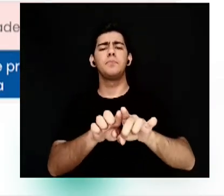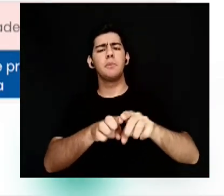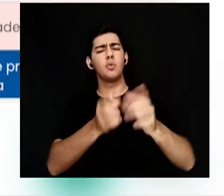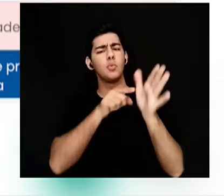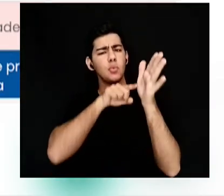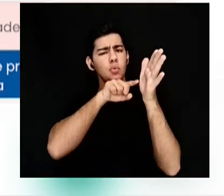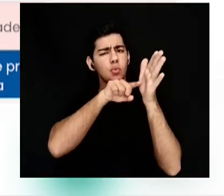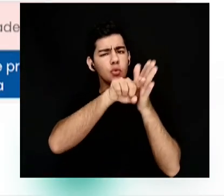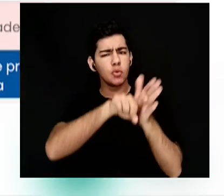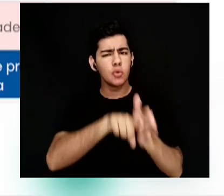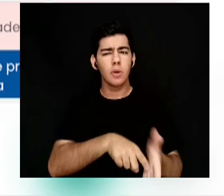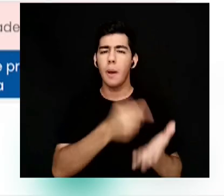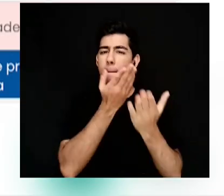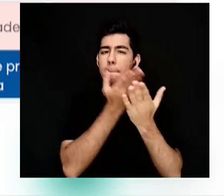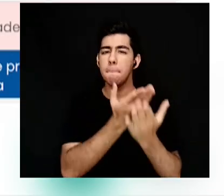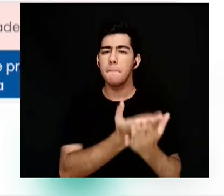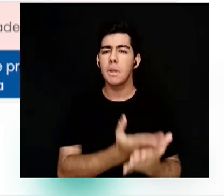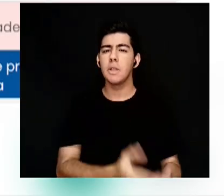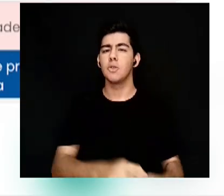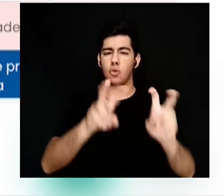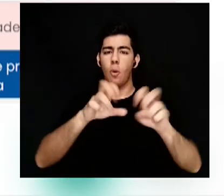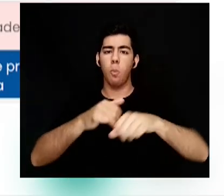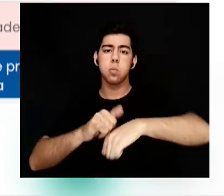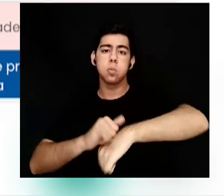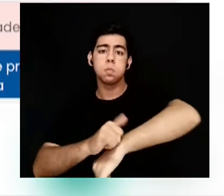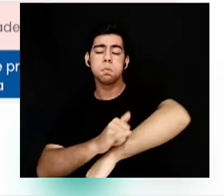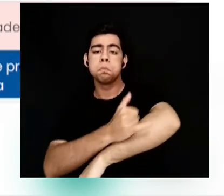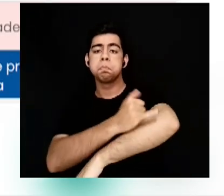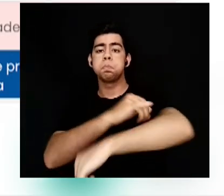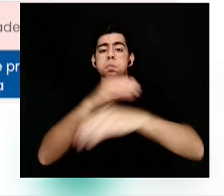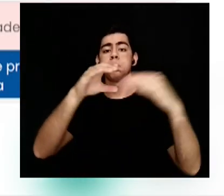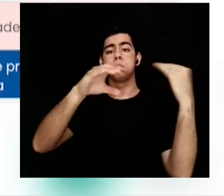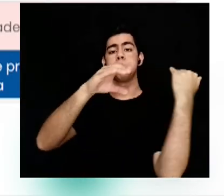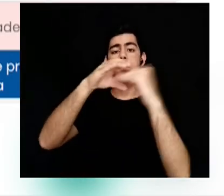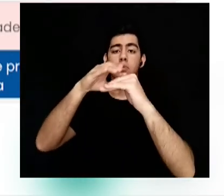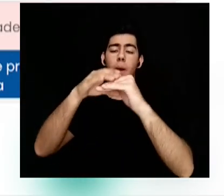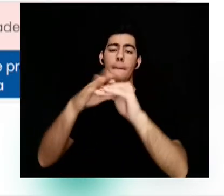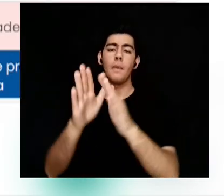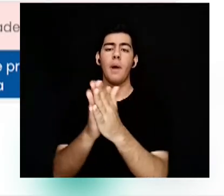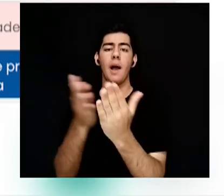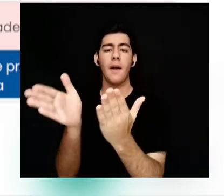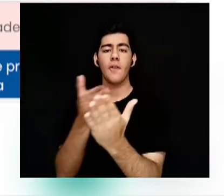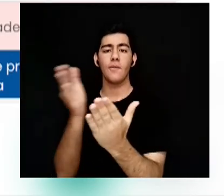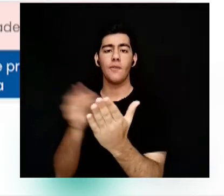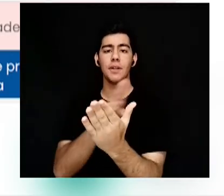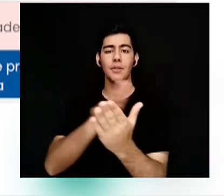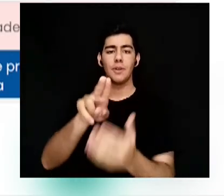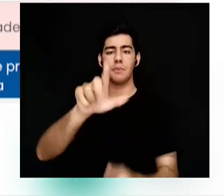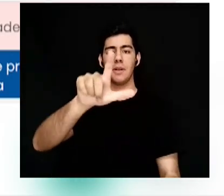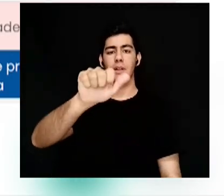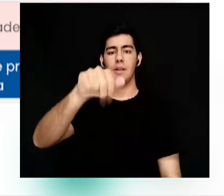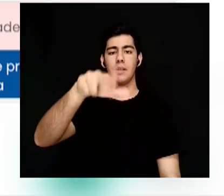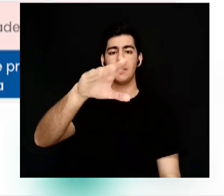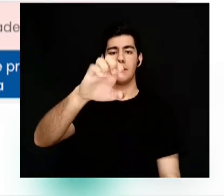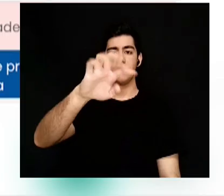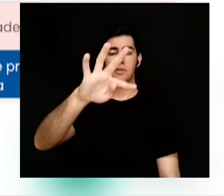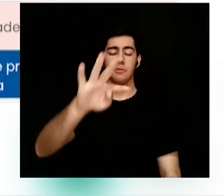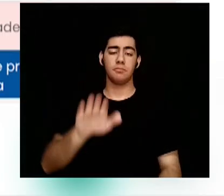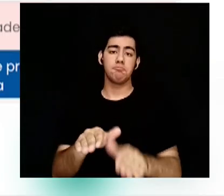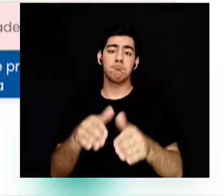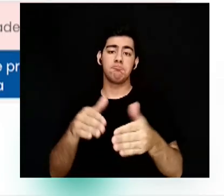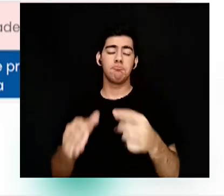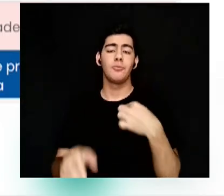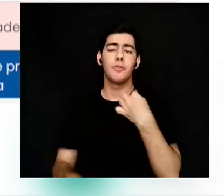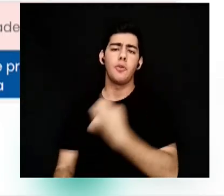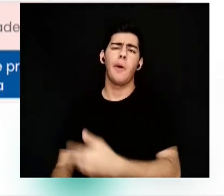numa revista super famosa que chama Lancet. Nesse novo consenso, a gente considera a obesidade como